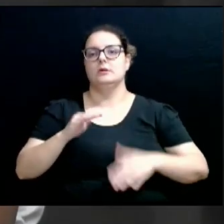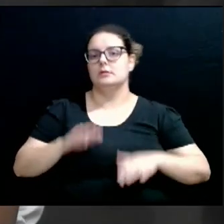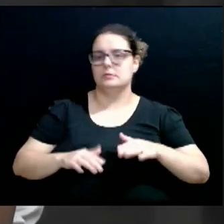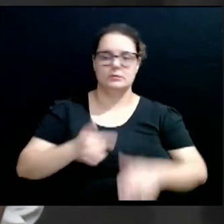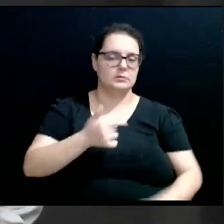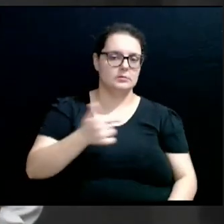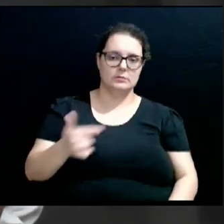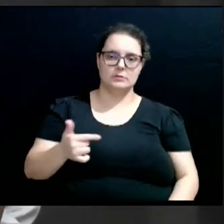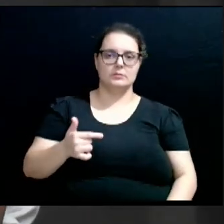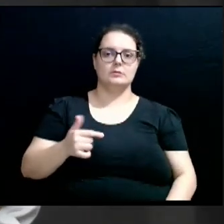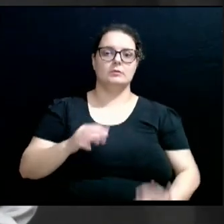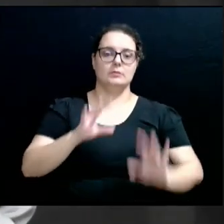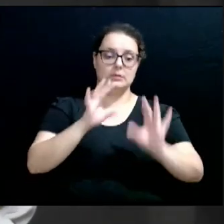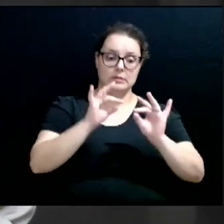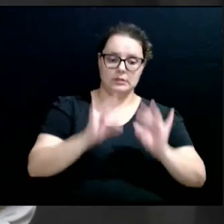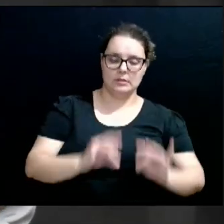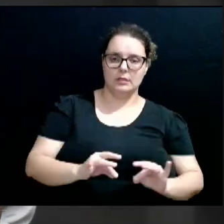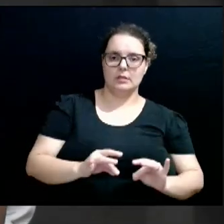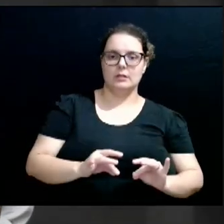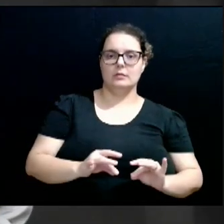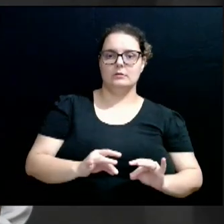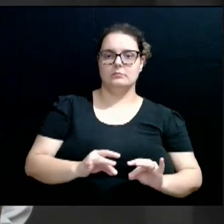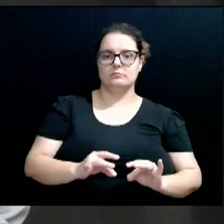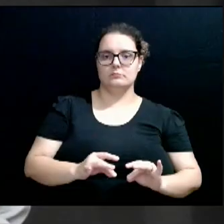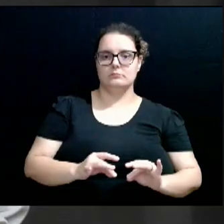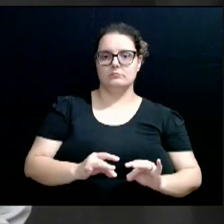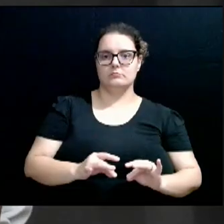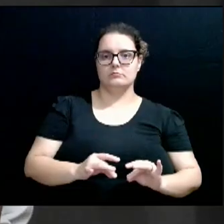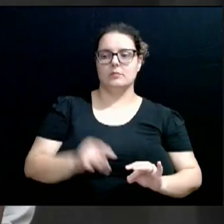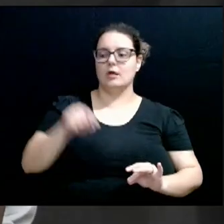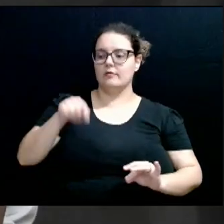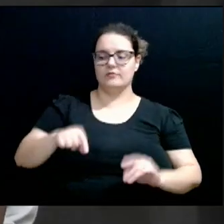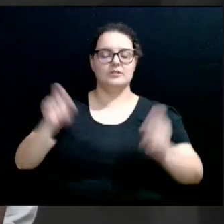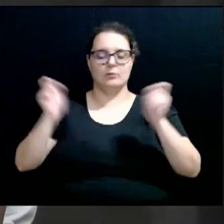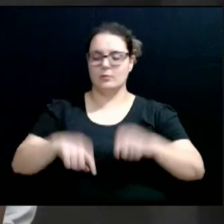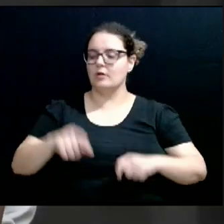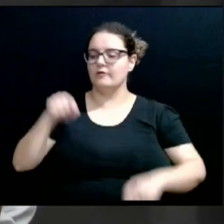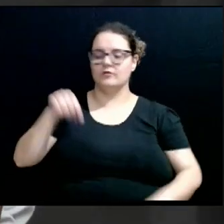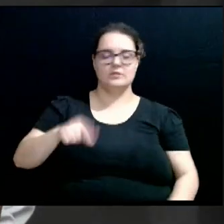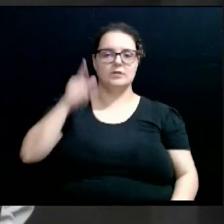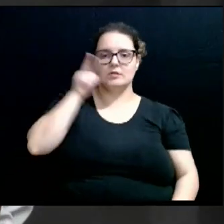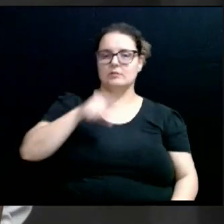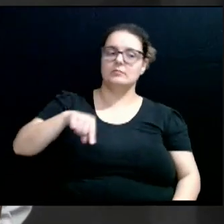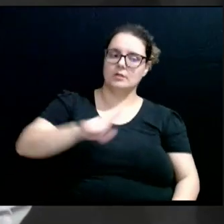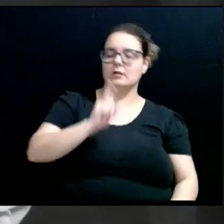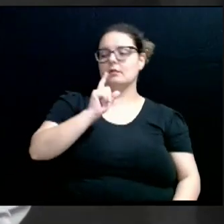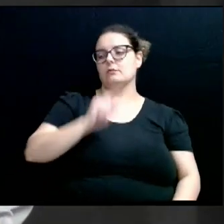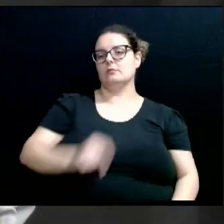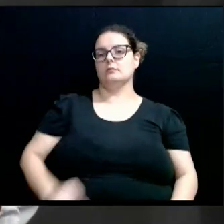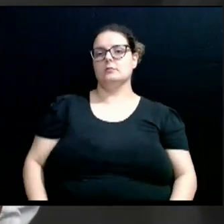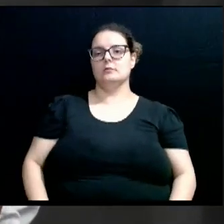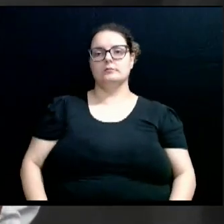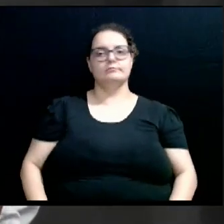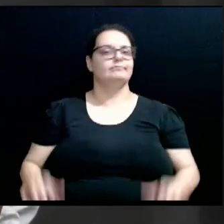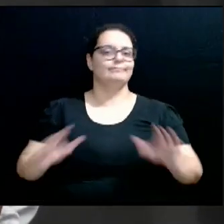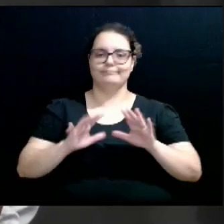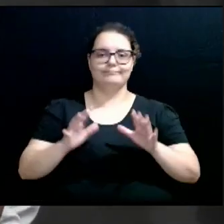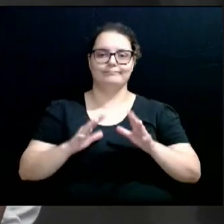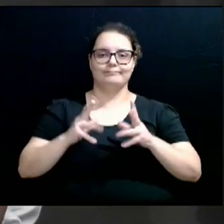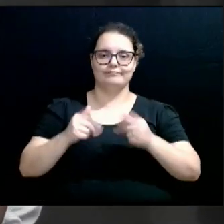forjado pra você é competente, você vai lá que você consegue. Todo mundo começa com um será.